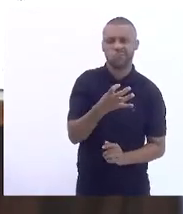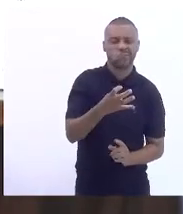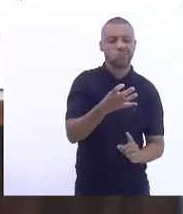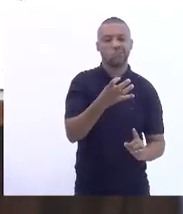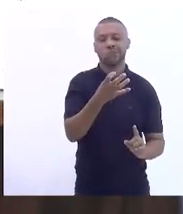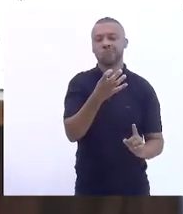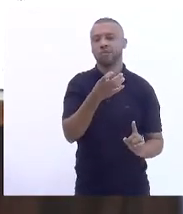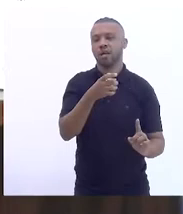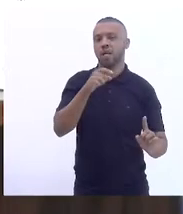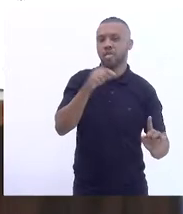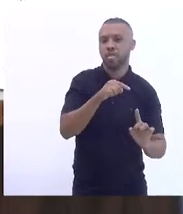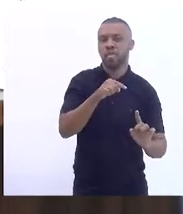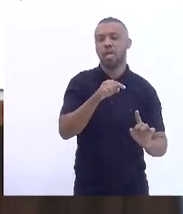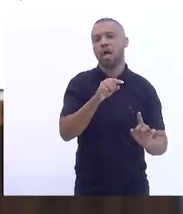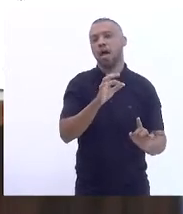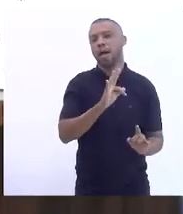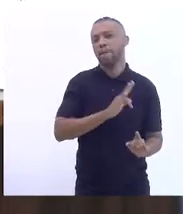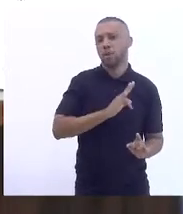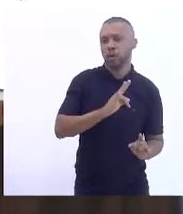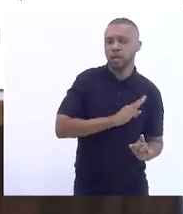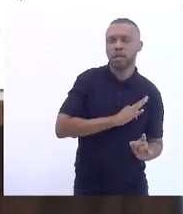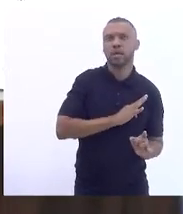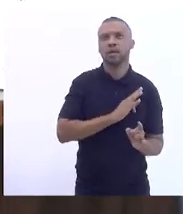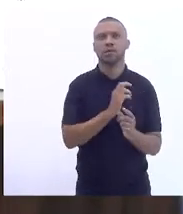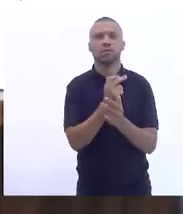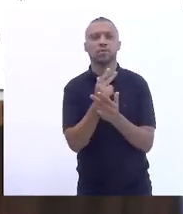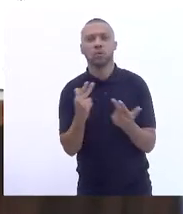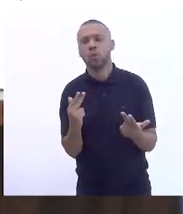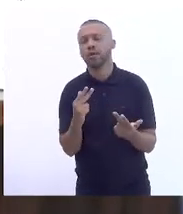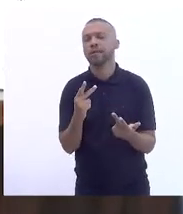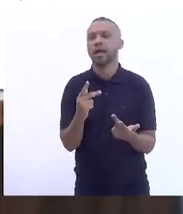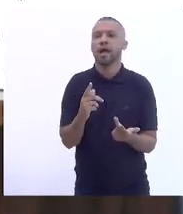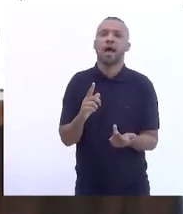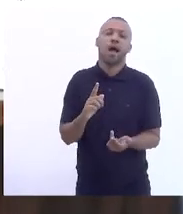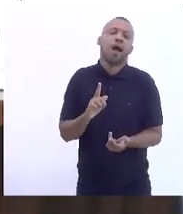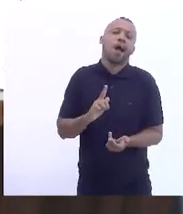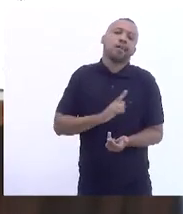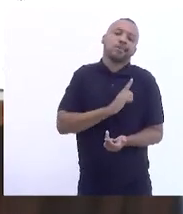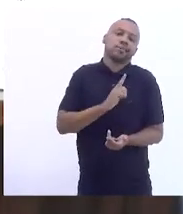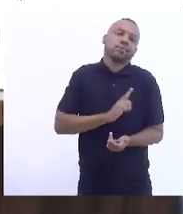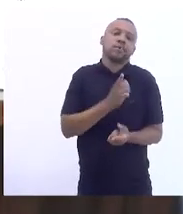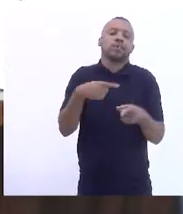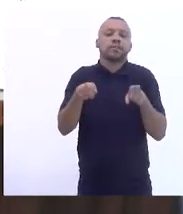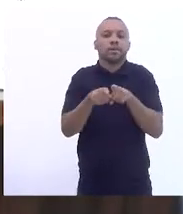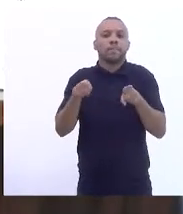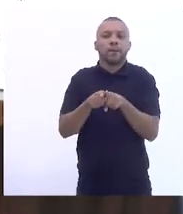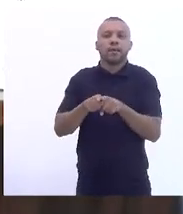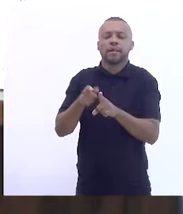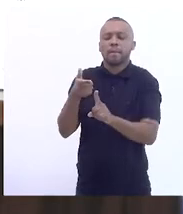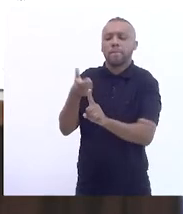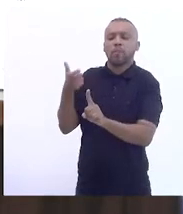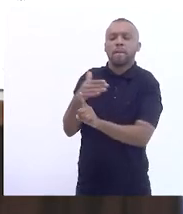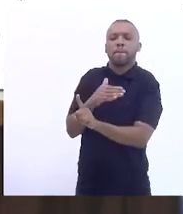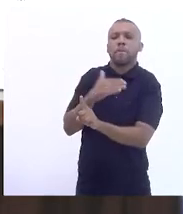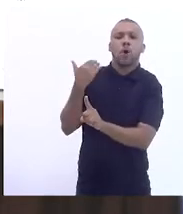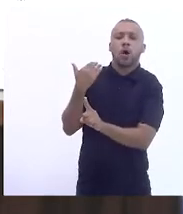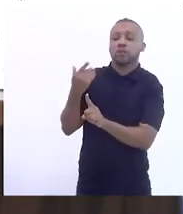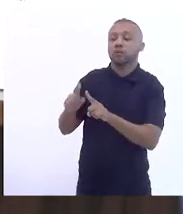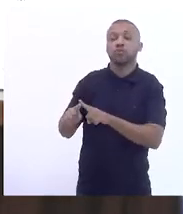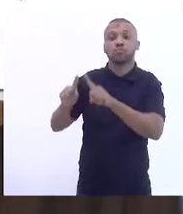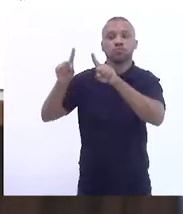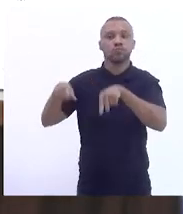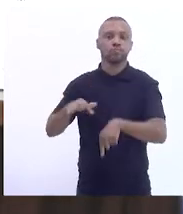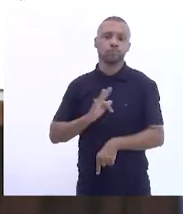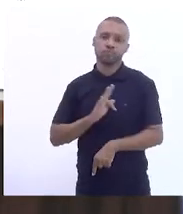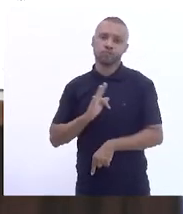individualizar tão pouco na apenas nesta gestão e menos ainda na execução do agente e por isso aqui